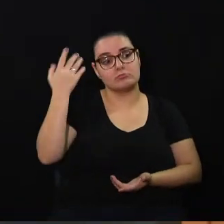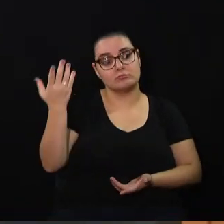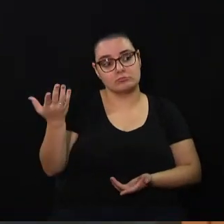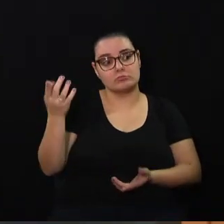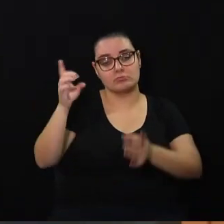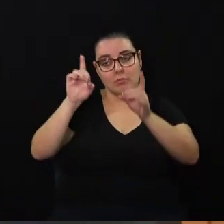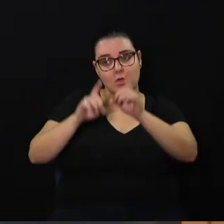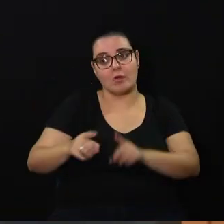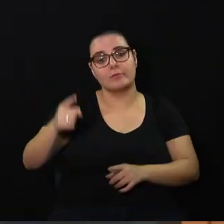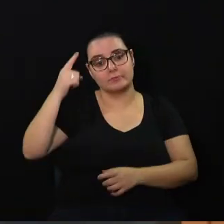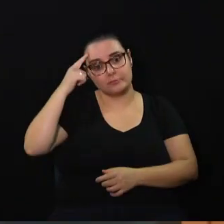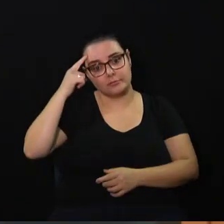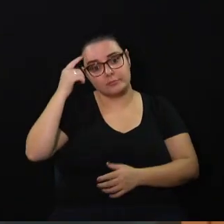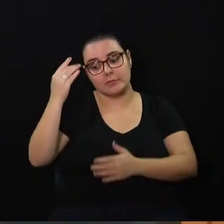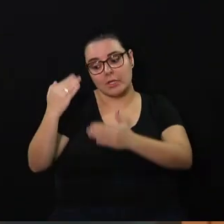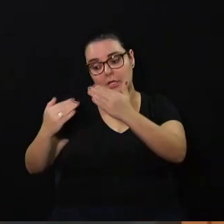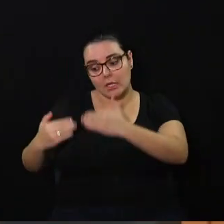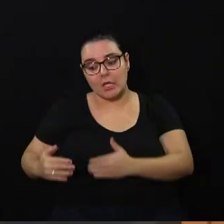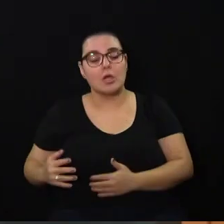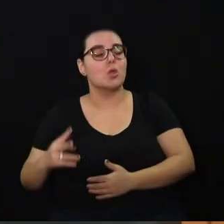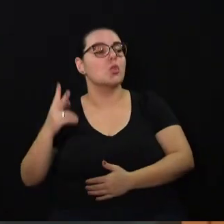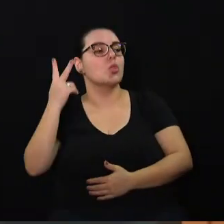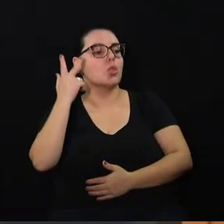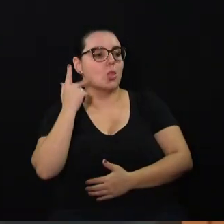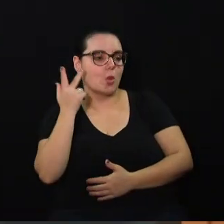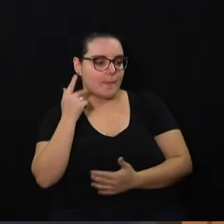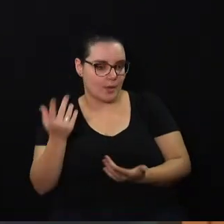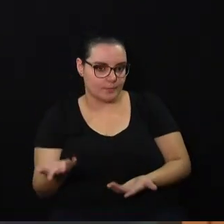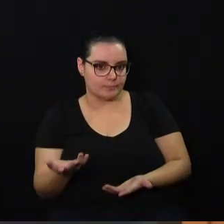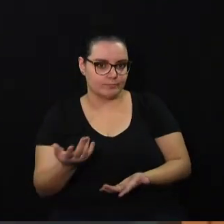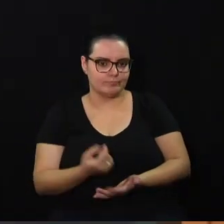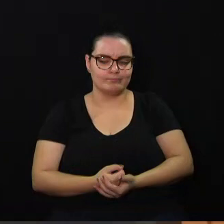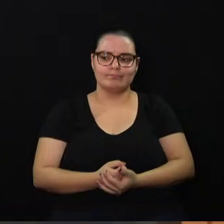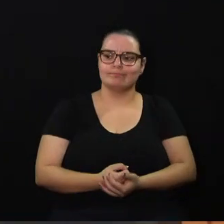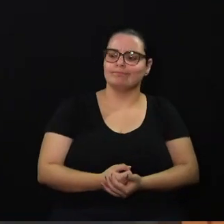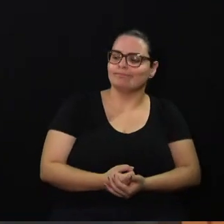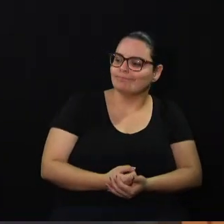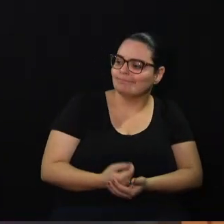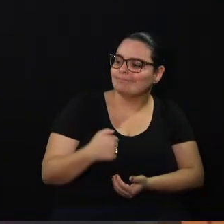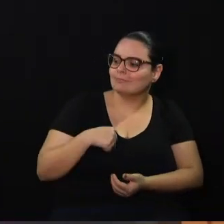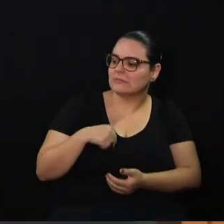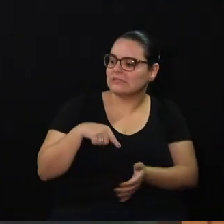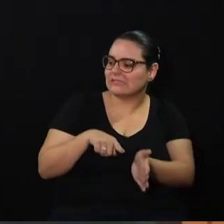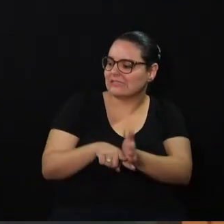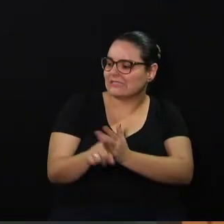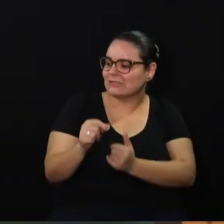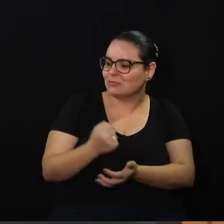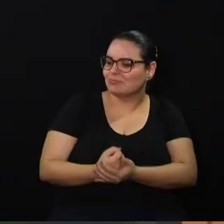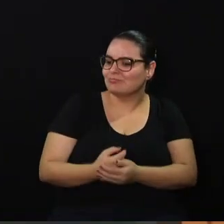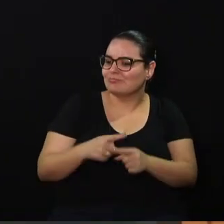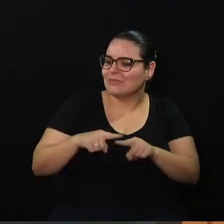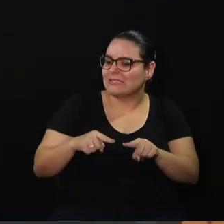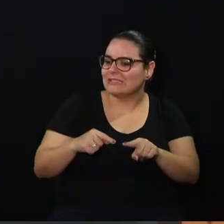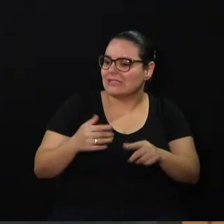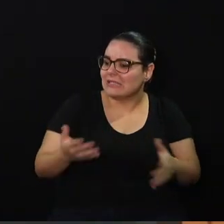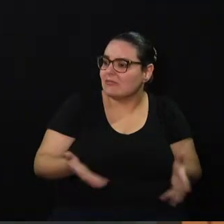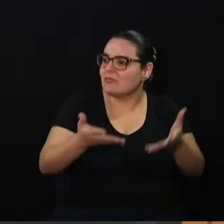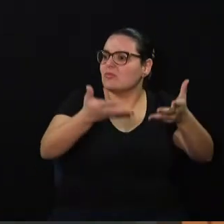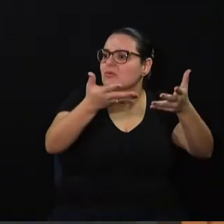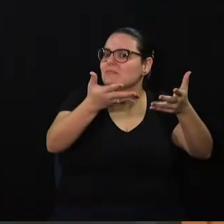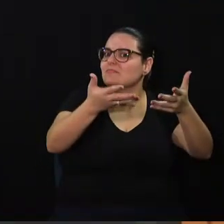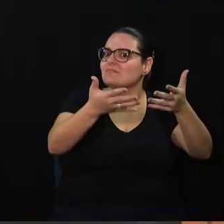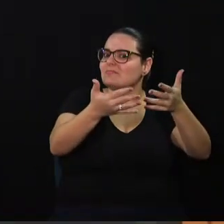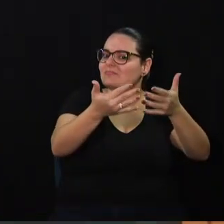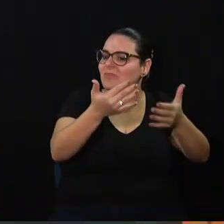geral esse atraso de desenvolvimento ea minha questão era sempre mais ea regressão e isso ninguém